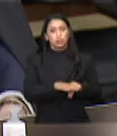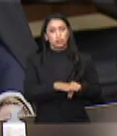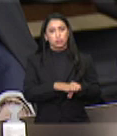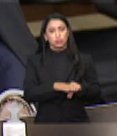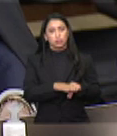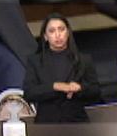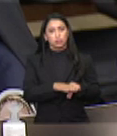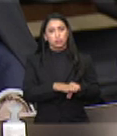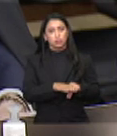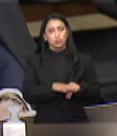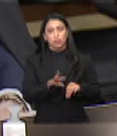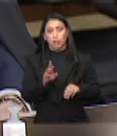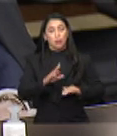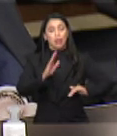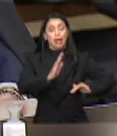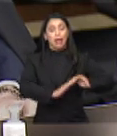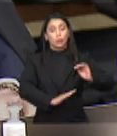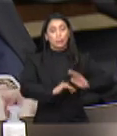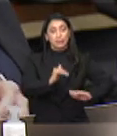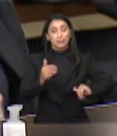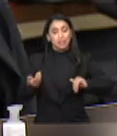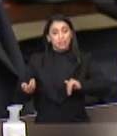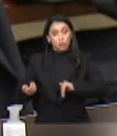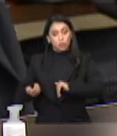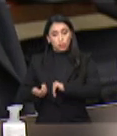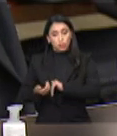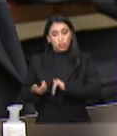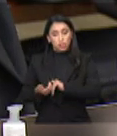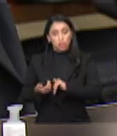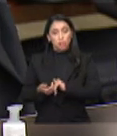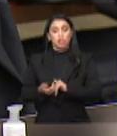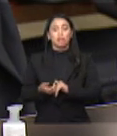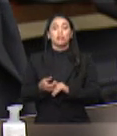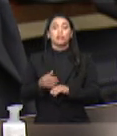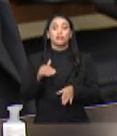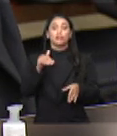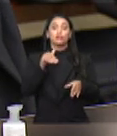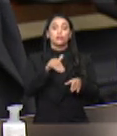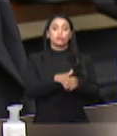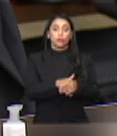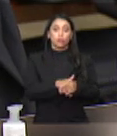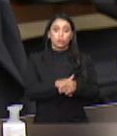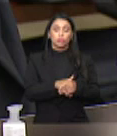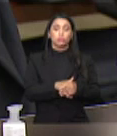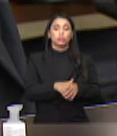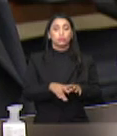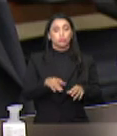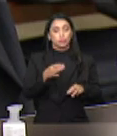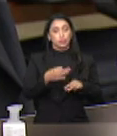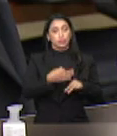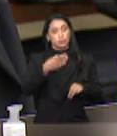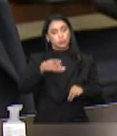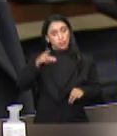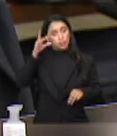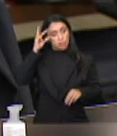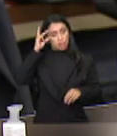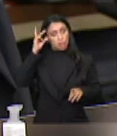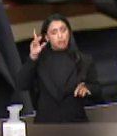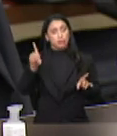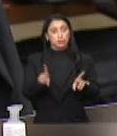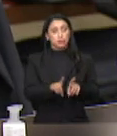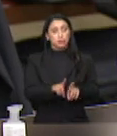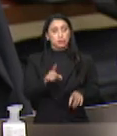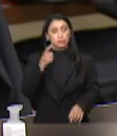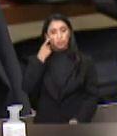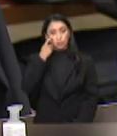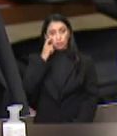o entendimento de que a competência seria da União foi um entendimento manifestado por votos dissidentes do ministro André e do ministro